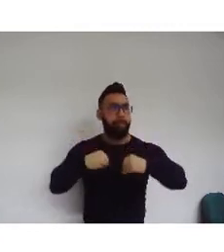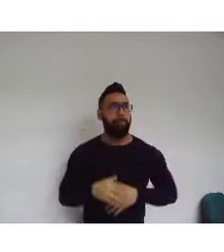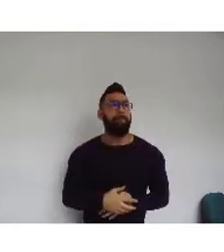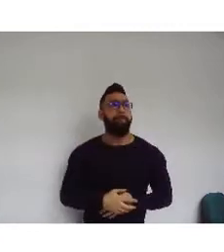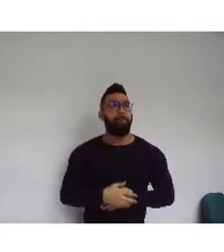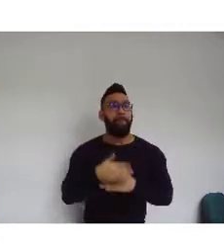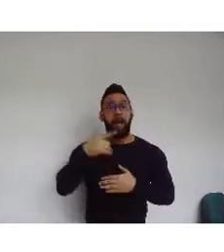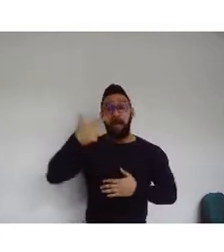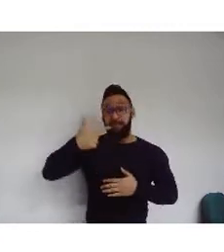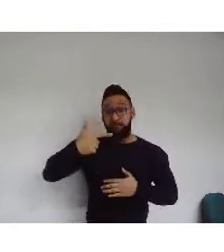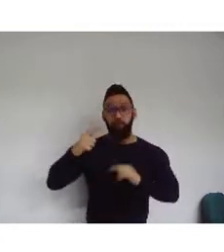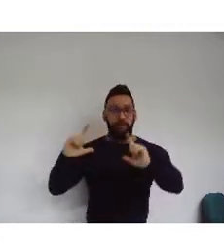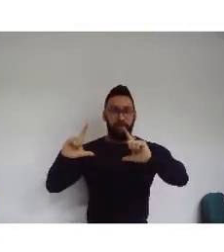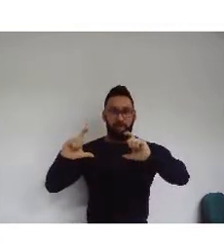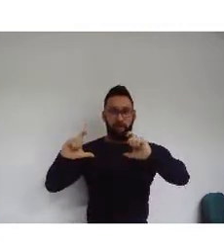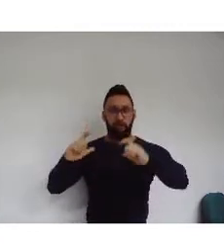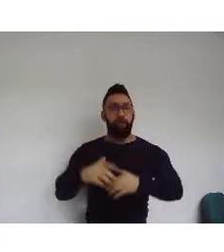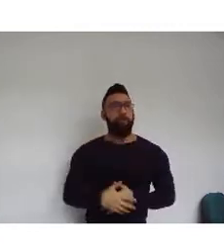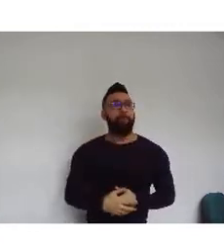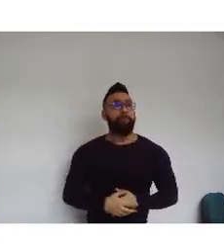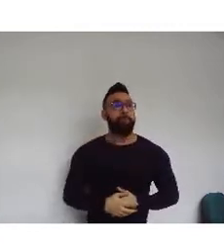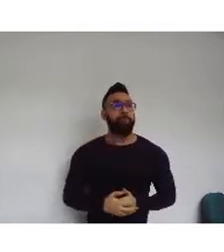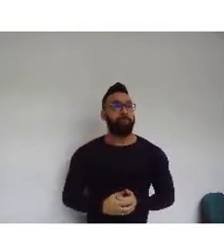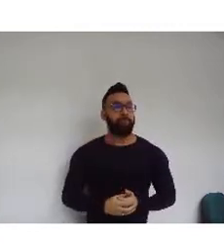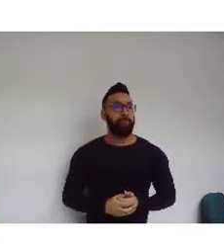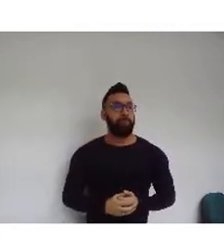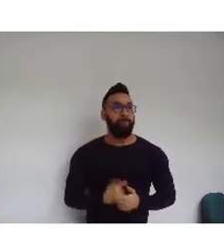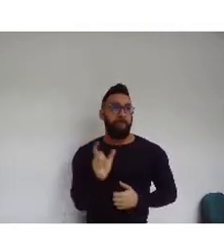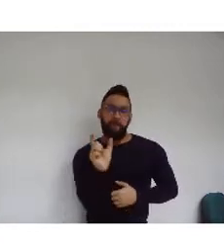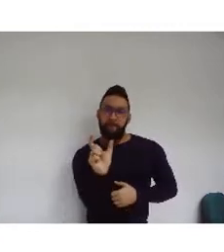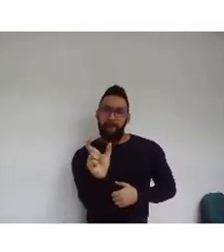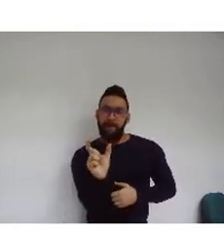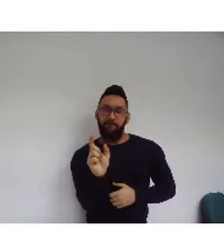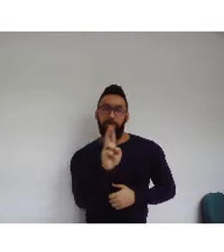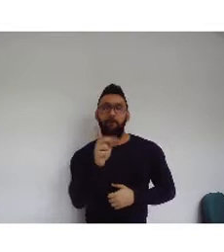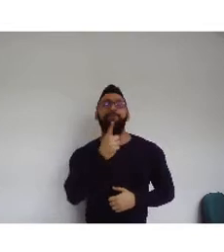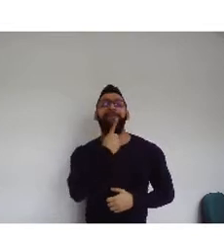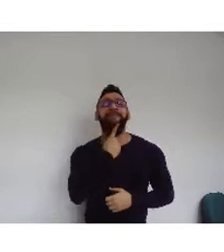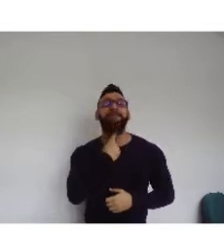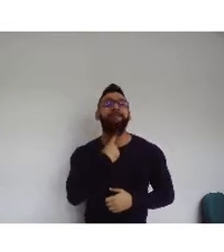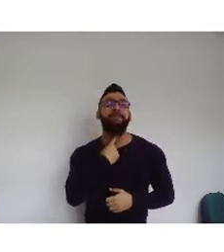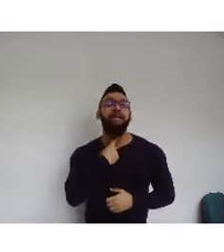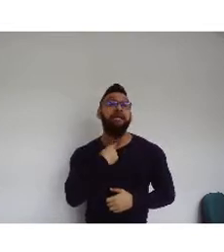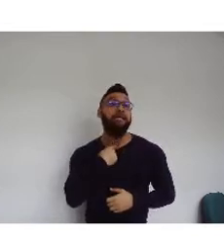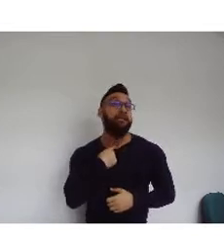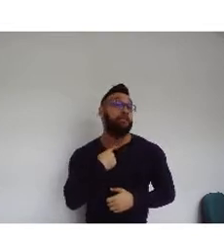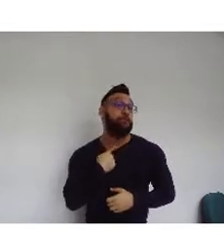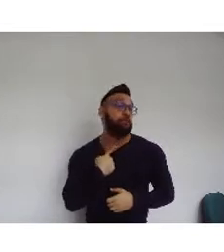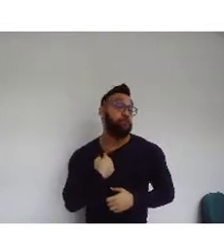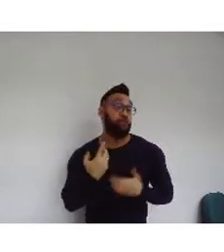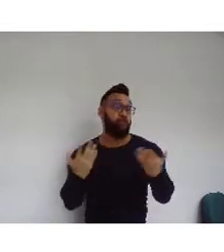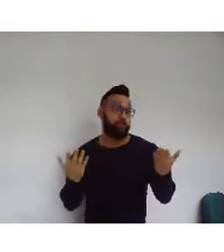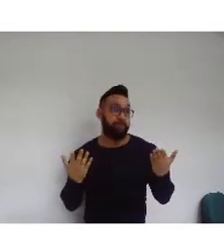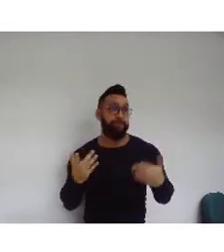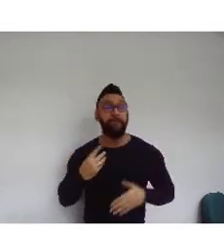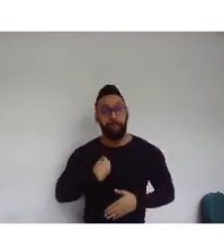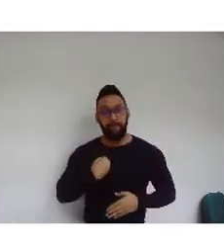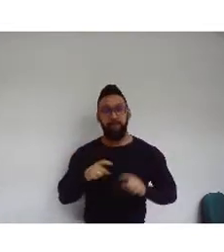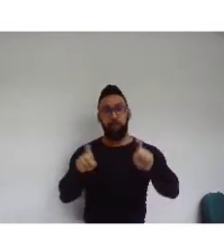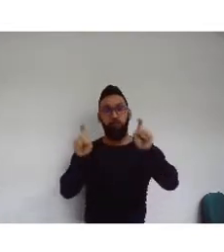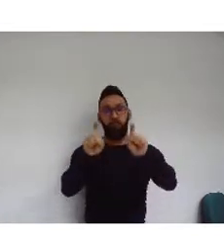obrigado, vocês veem aí uma palavra, a palavra desejo, um grafite,